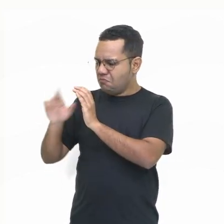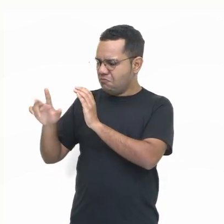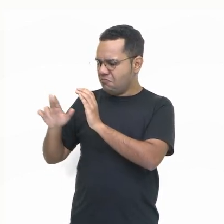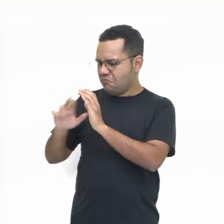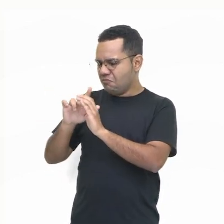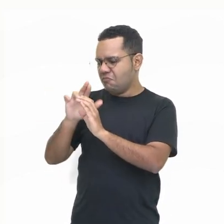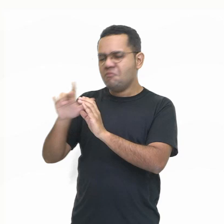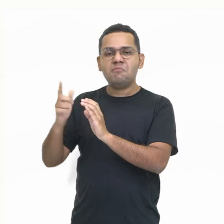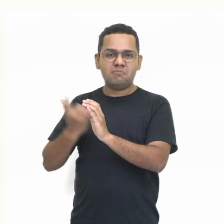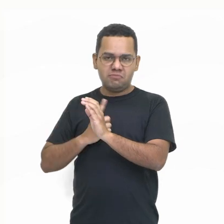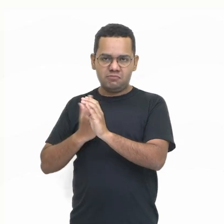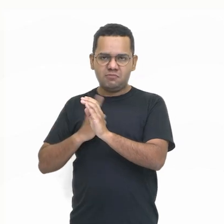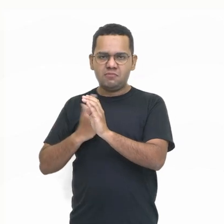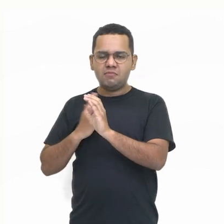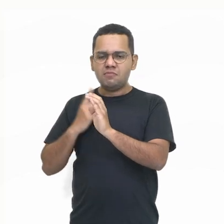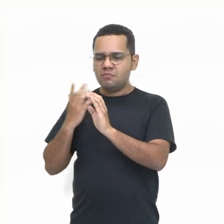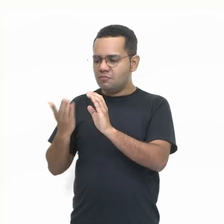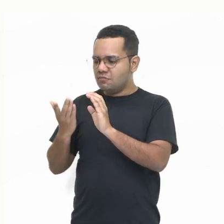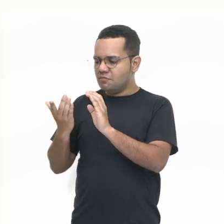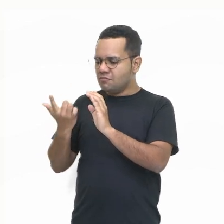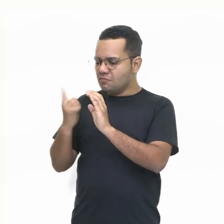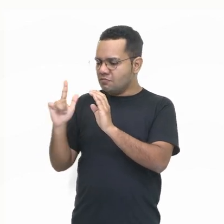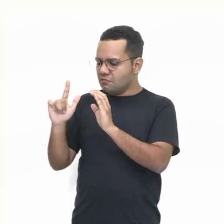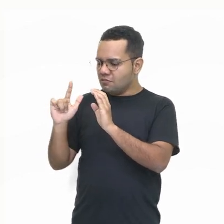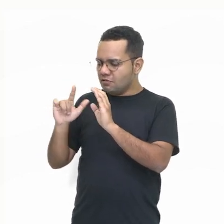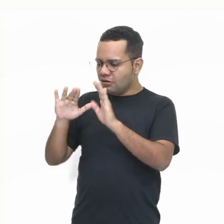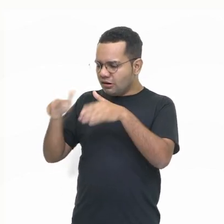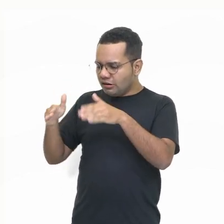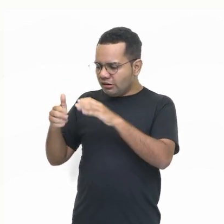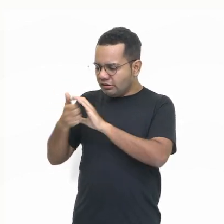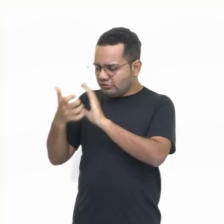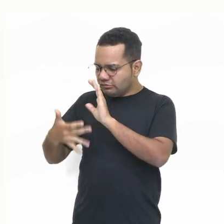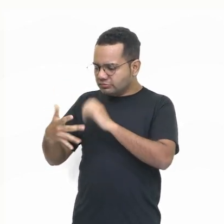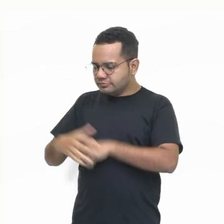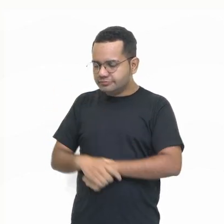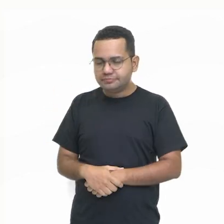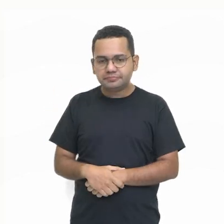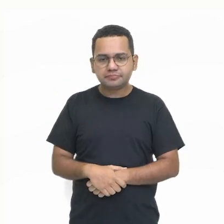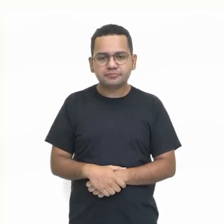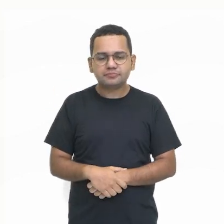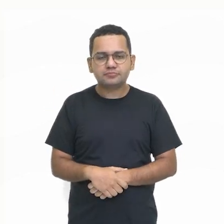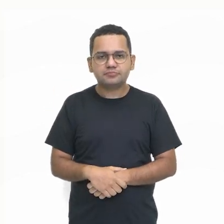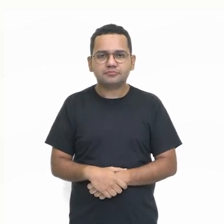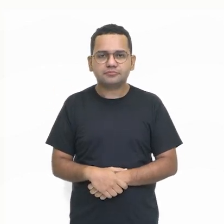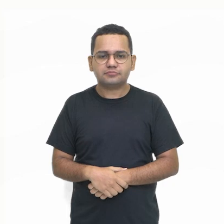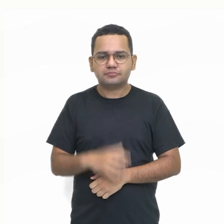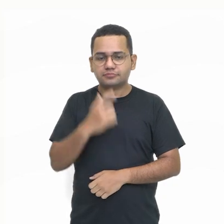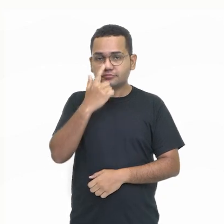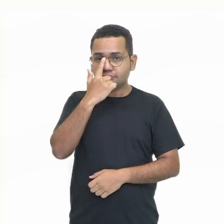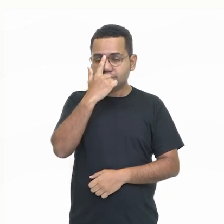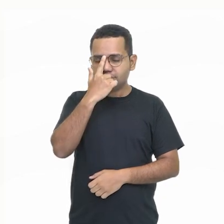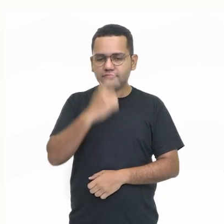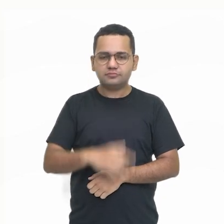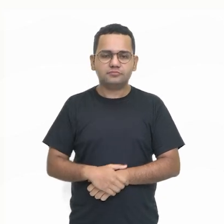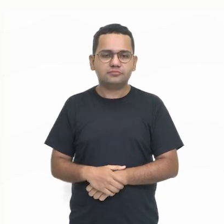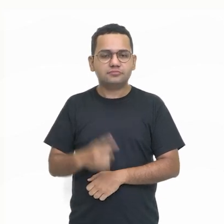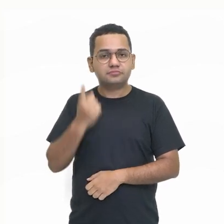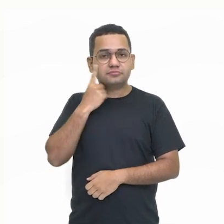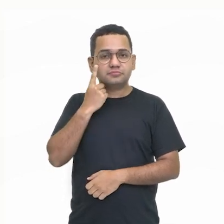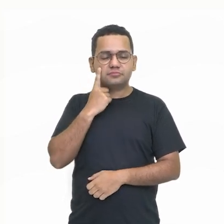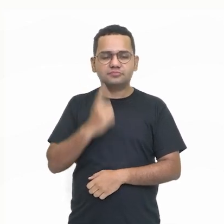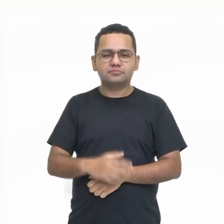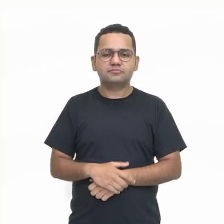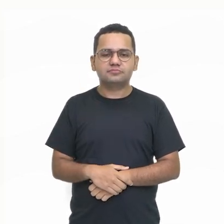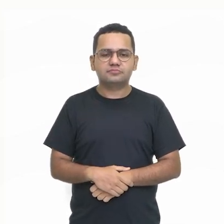planta possui outras características, né? Então, as principais características que a gente observa de